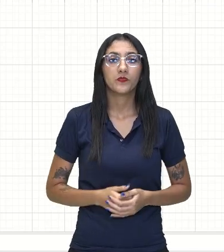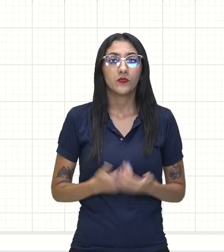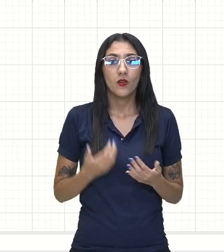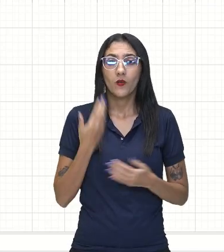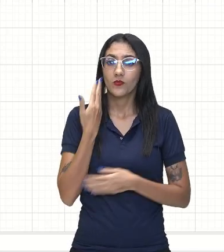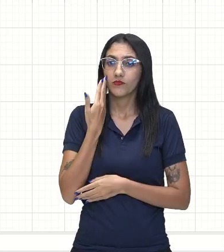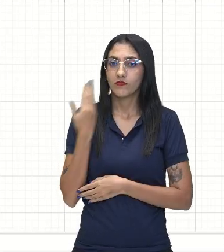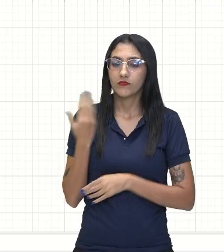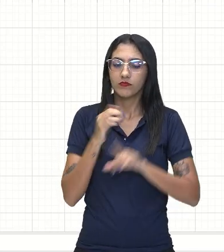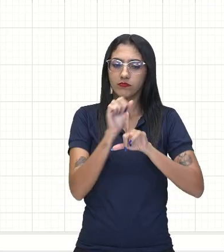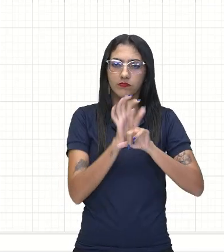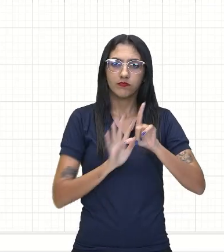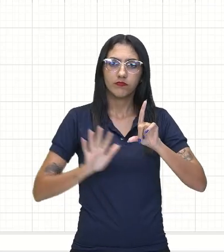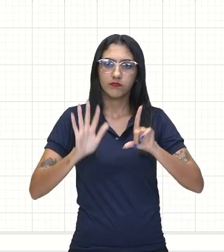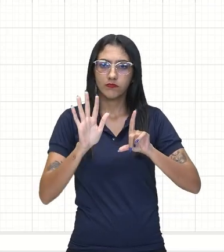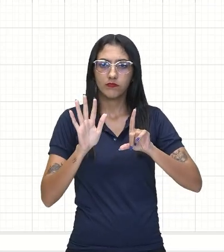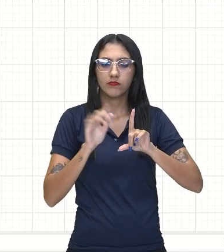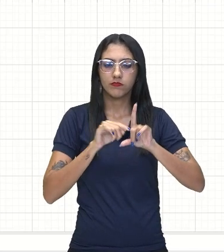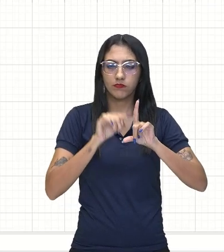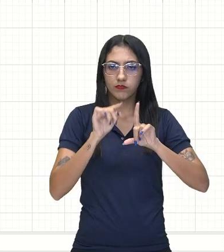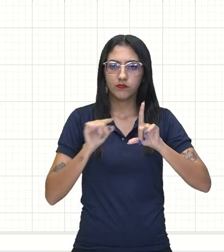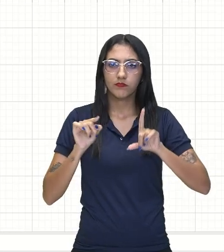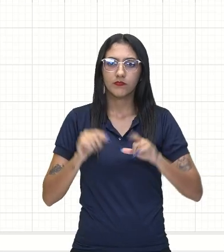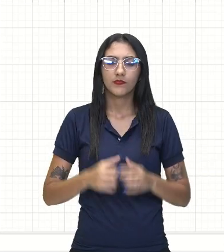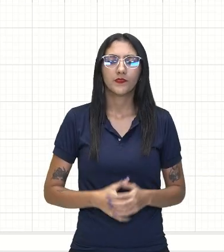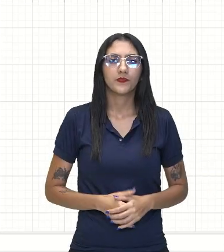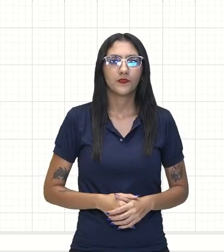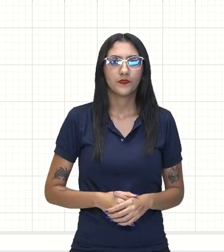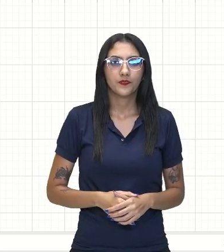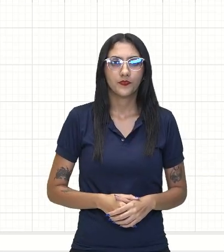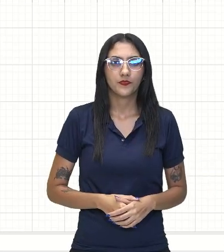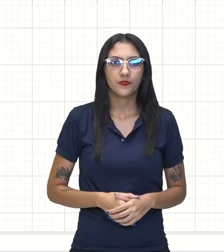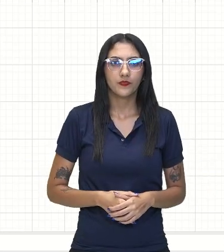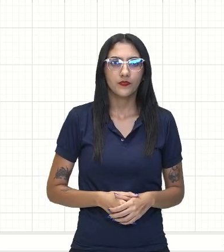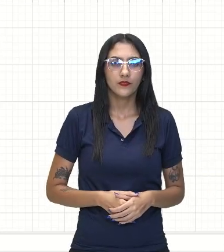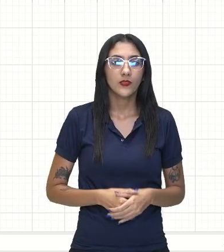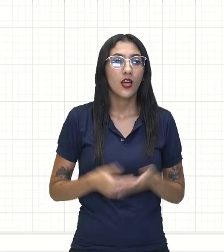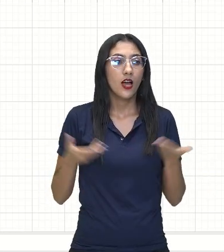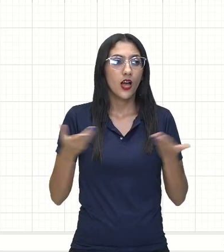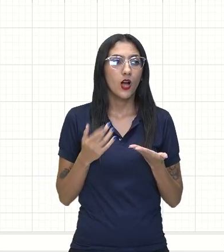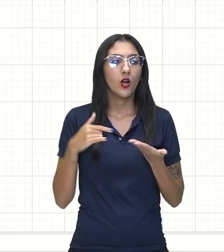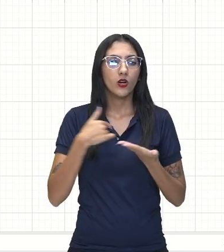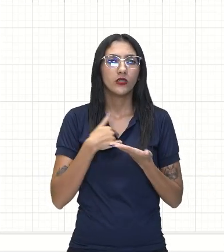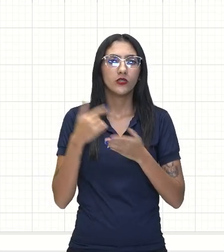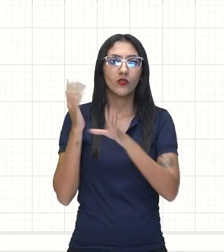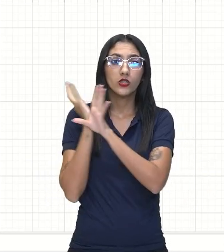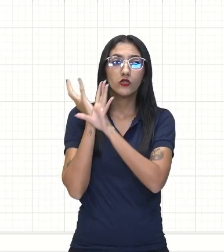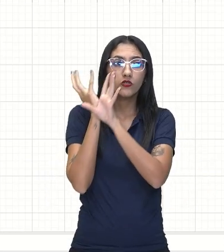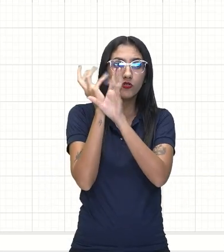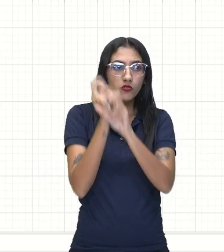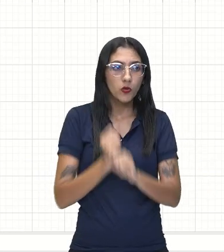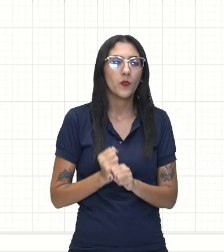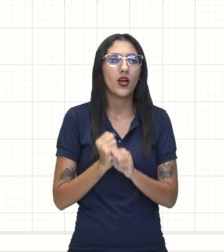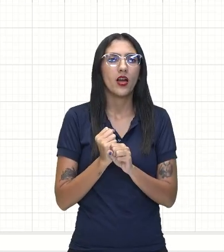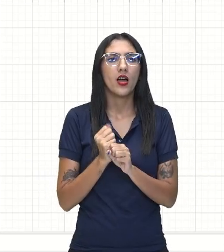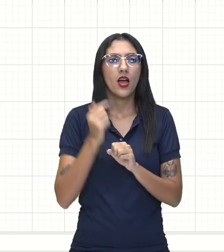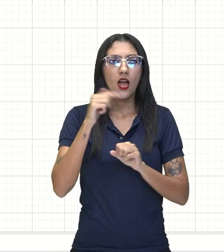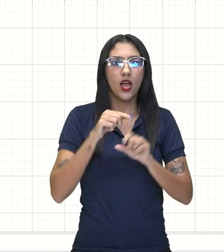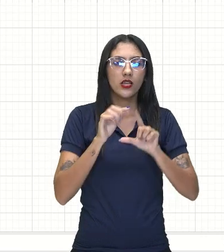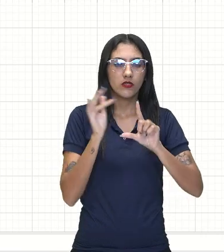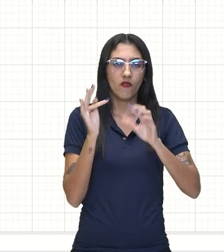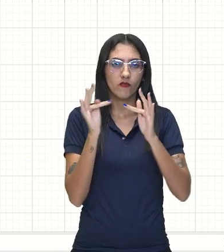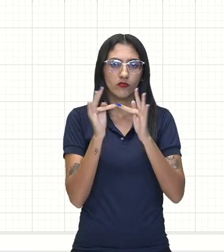da nossa função quadrática. Agora, a gente vai calcular o zero dessa função. Vamos ver aí na nossa